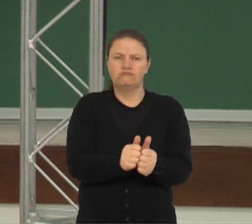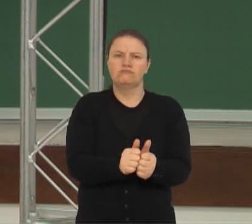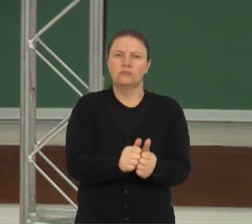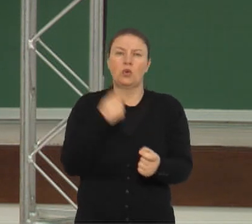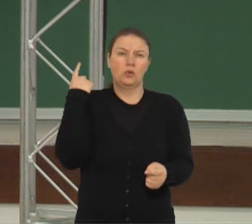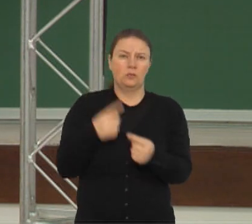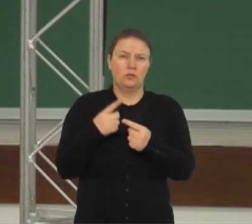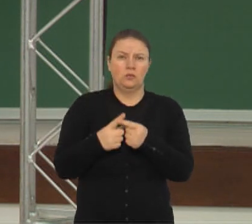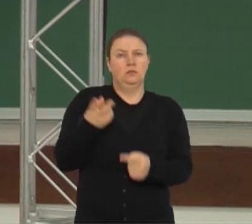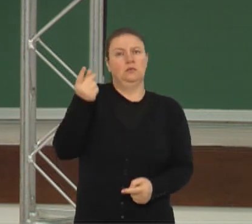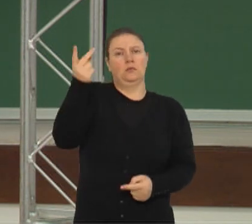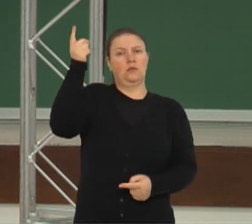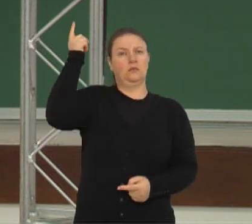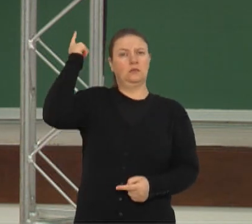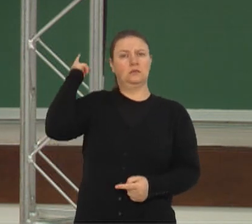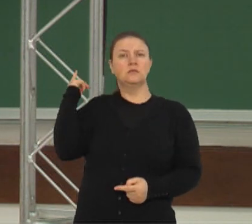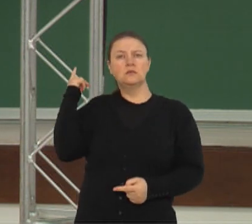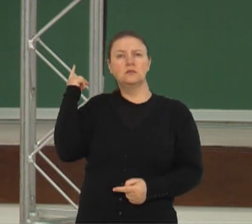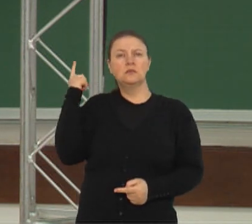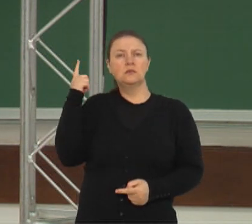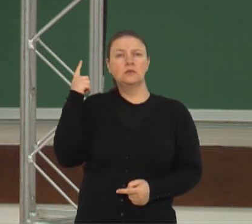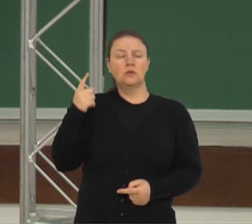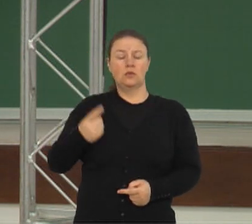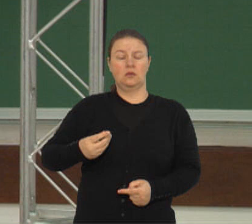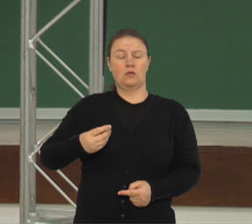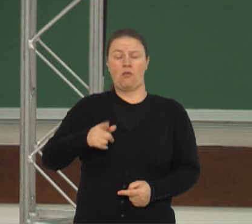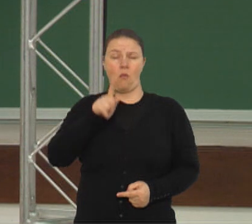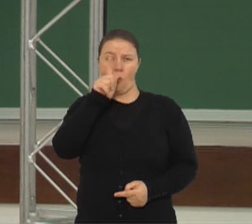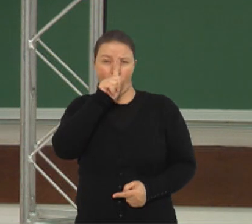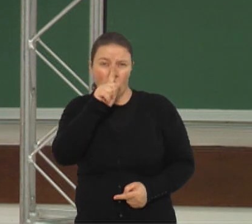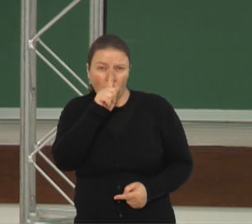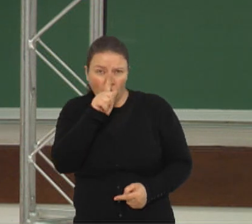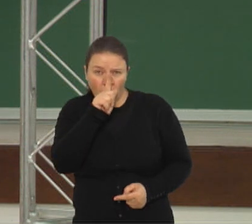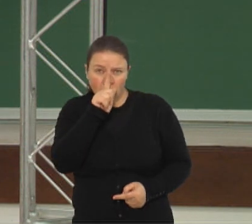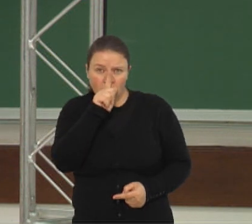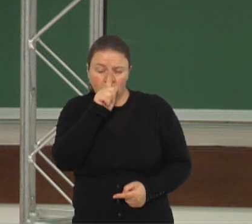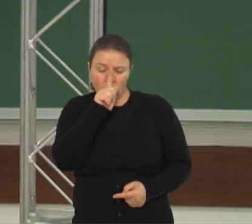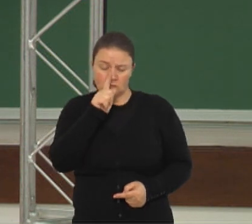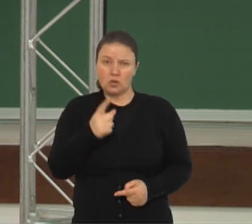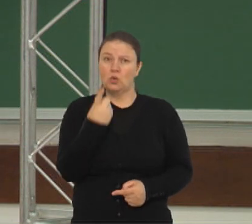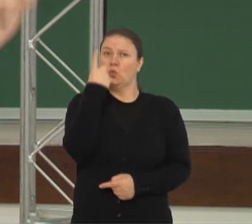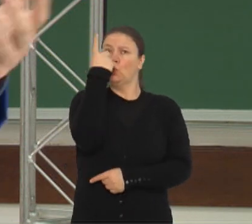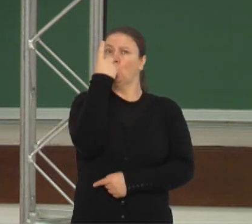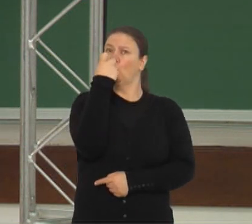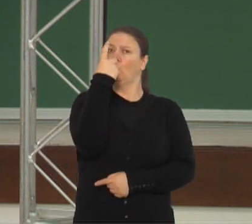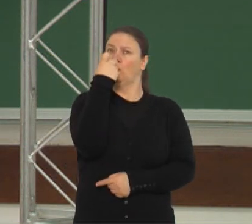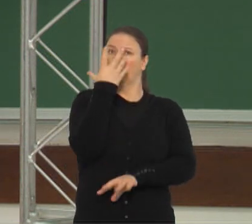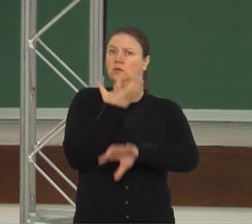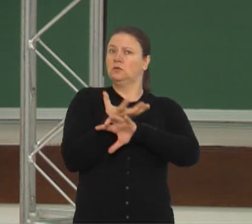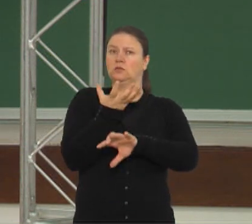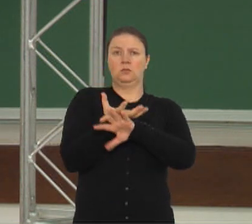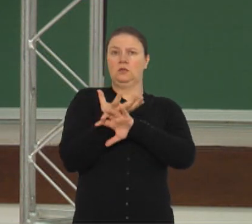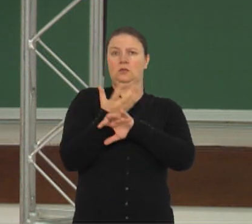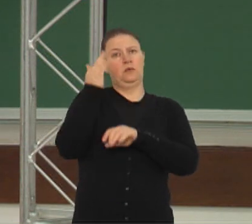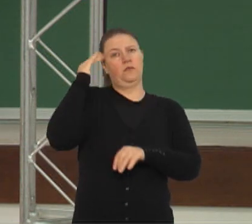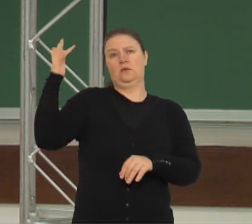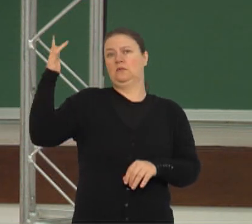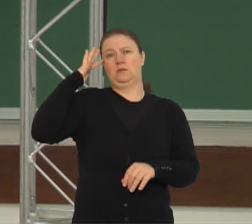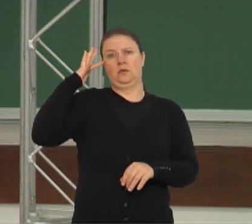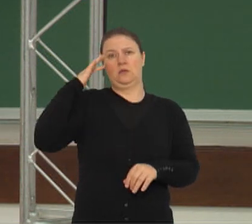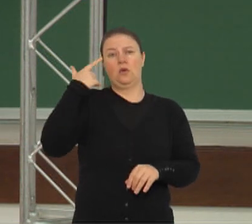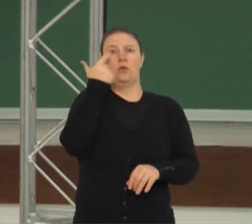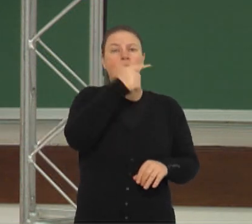essas muitas disciplinas, só existia uma disciplina, que era filosofia. Todas as outras são